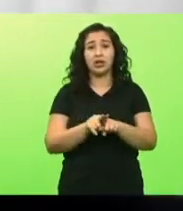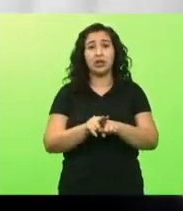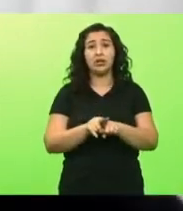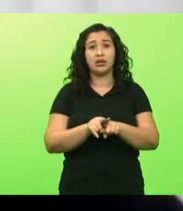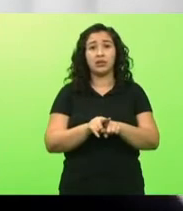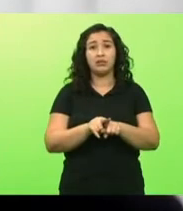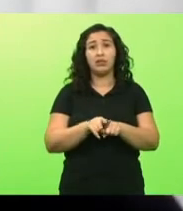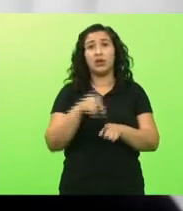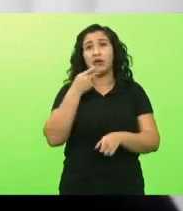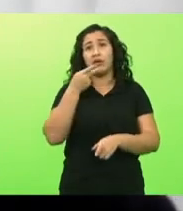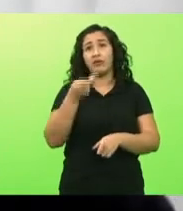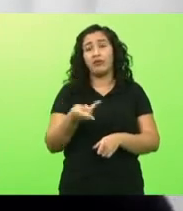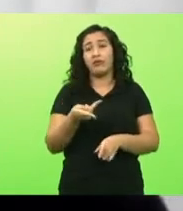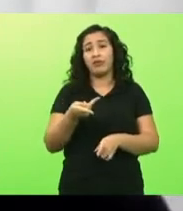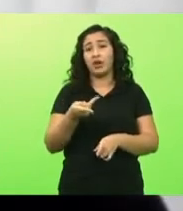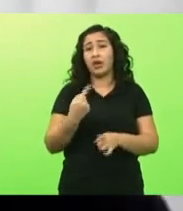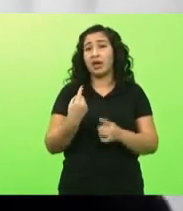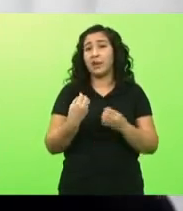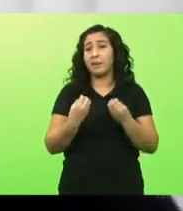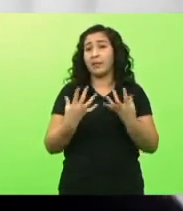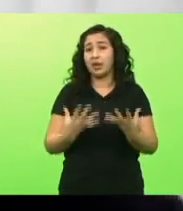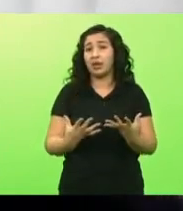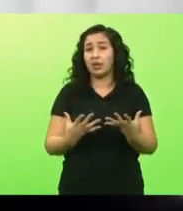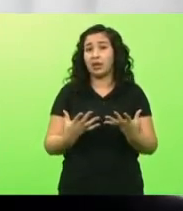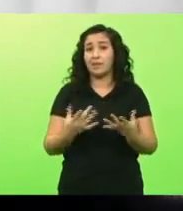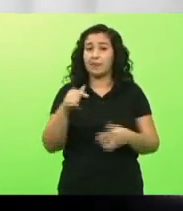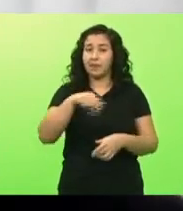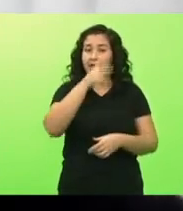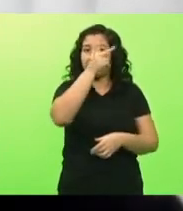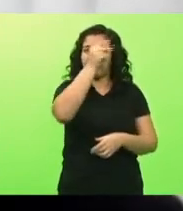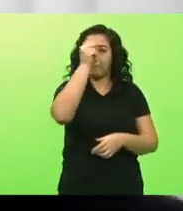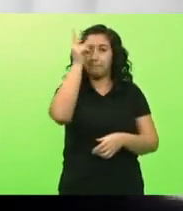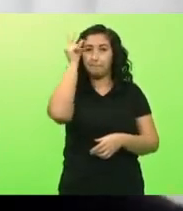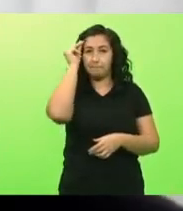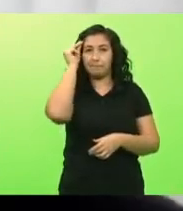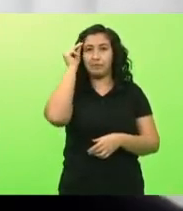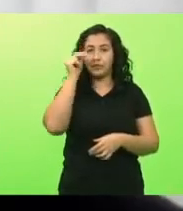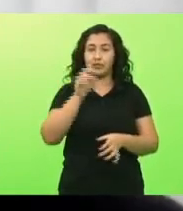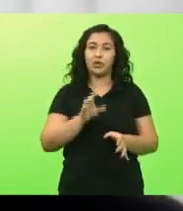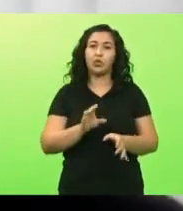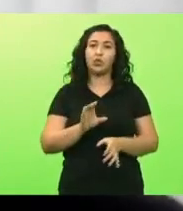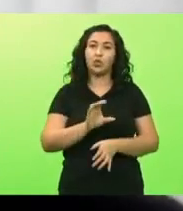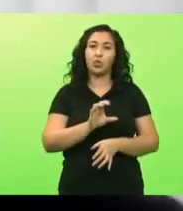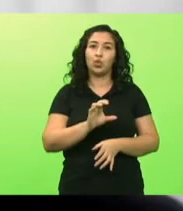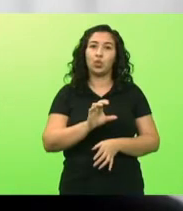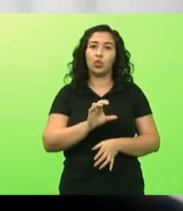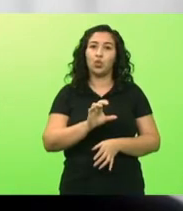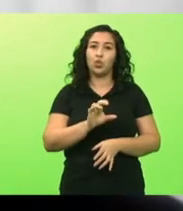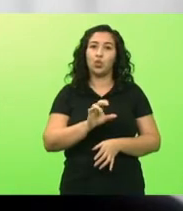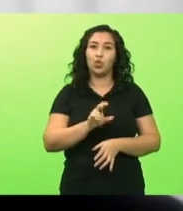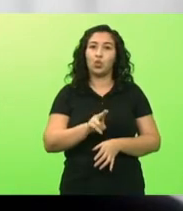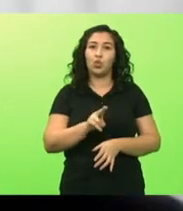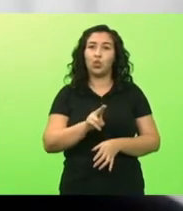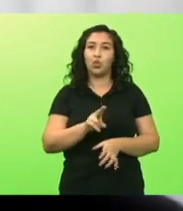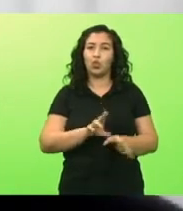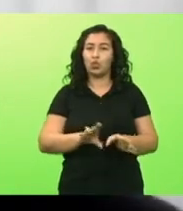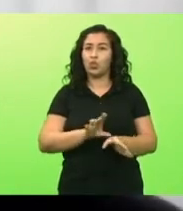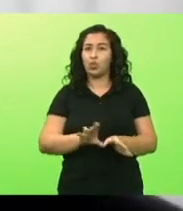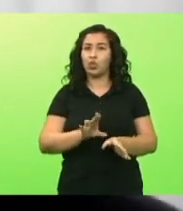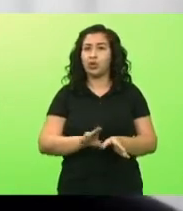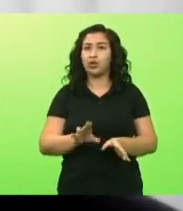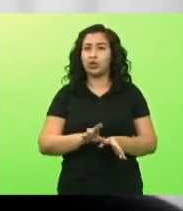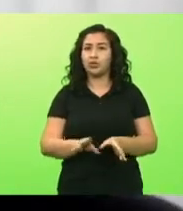manifestado fazendo com que o nosso prefeito curitibano doasse essa área de terra e